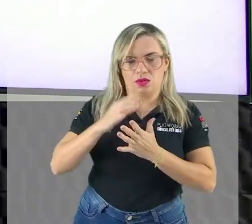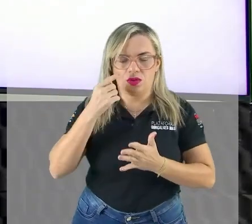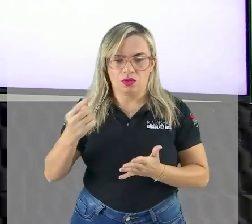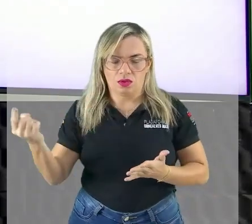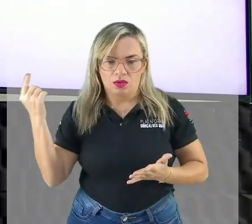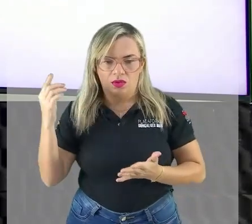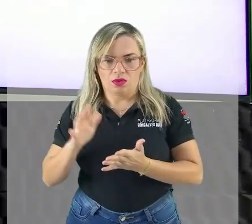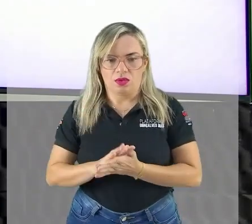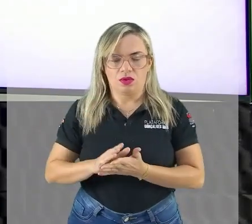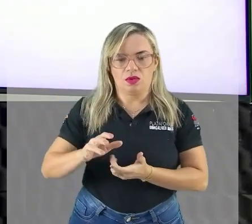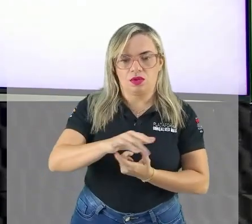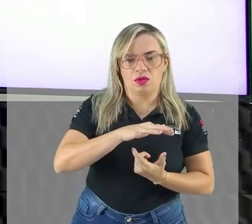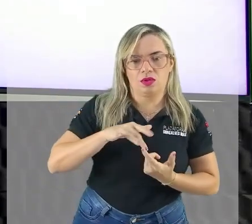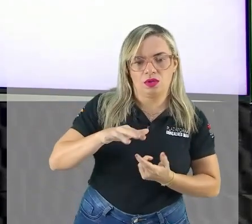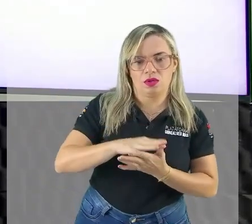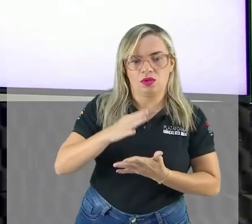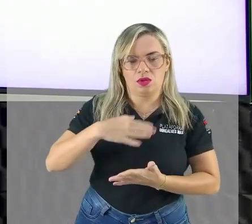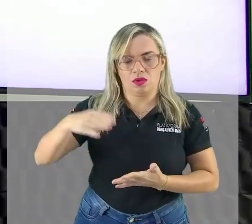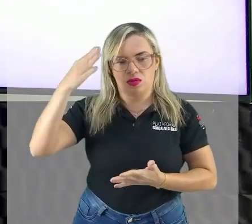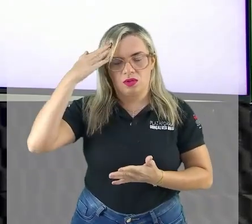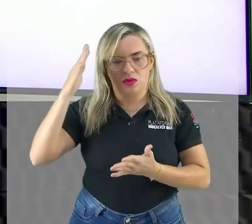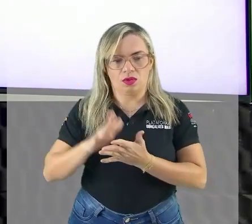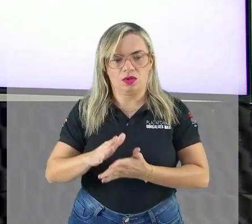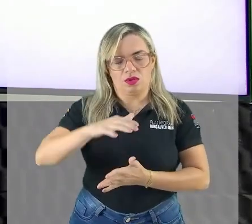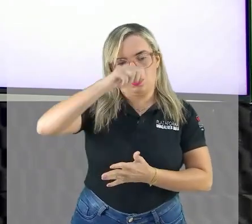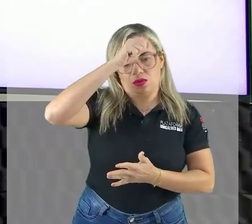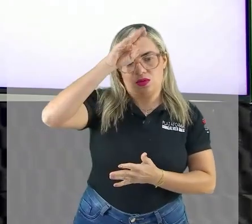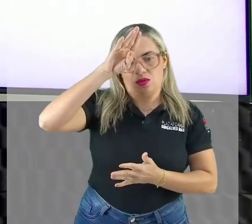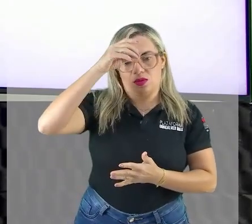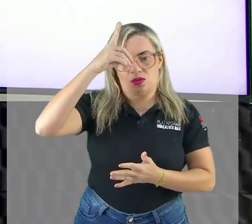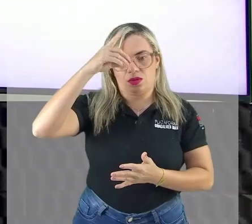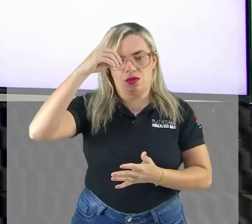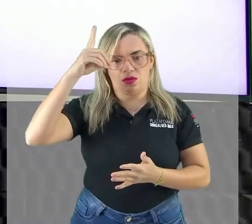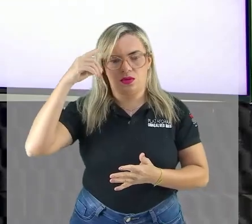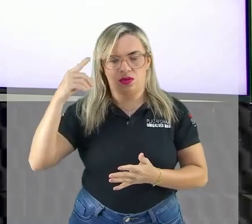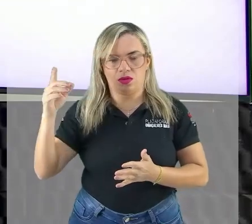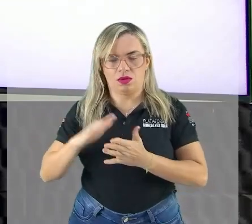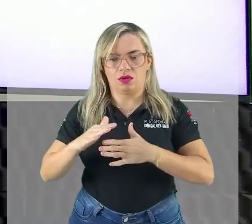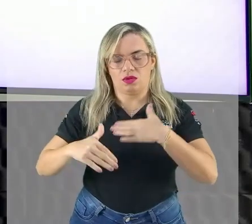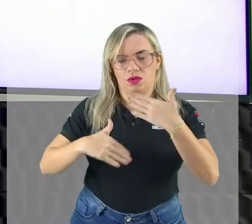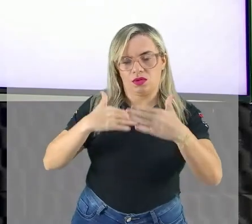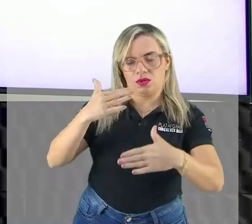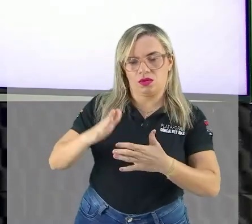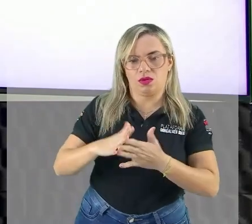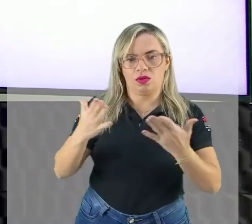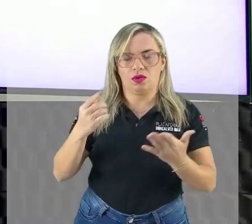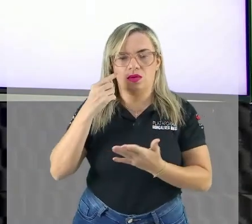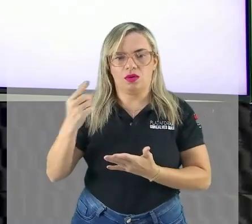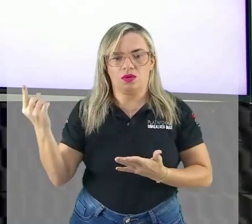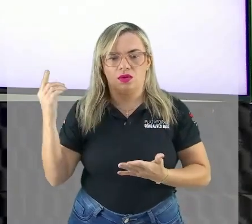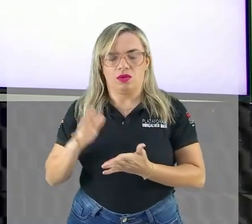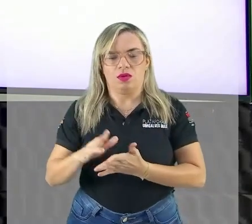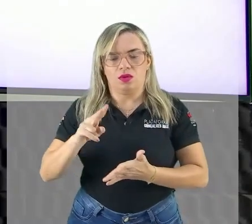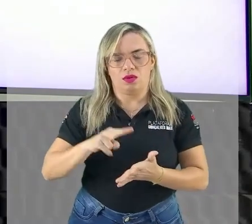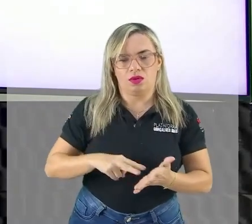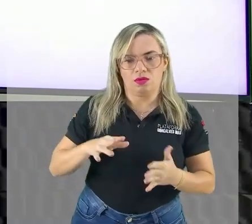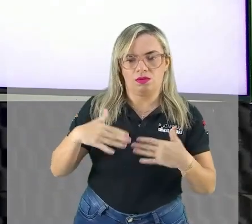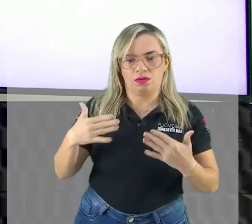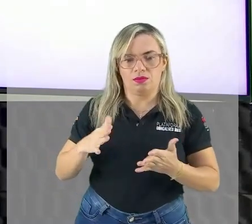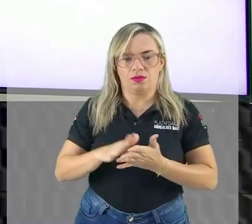letramento compreende a alfabetização de forma processual, né? A gente precisa ter em mente dessa questão do